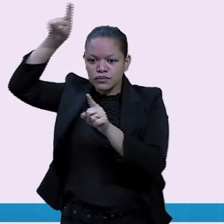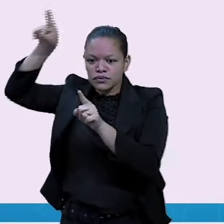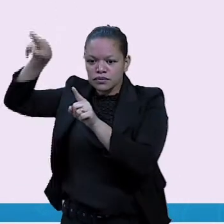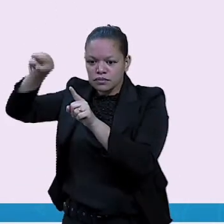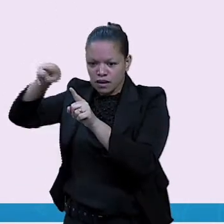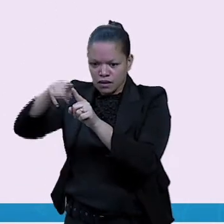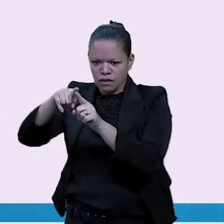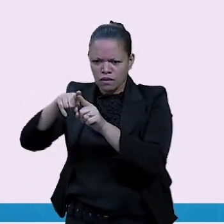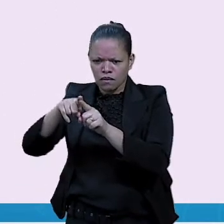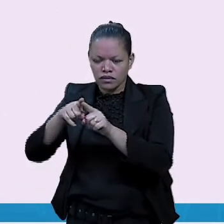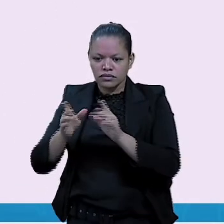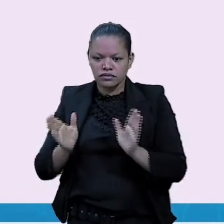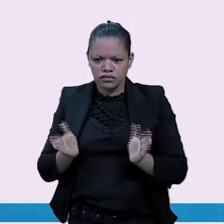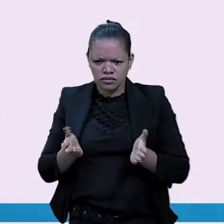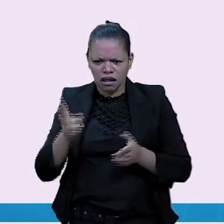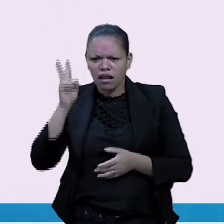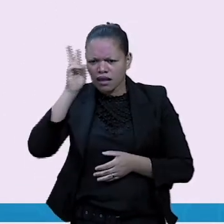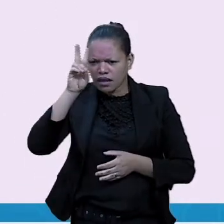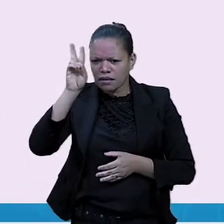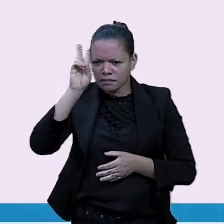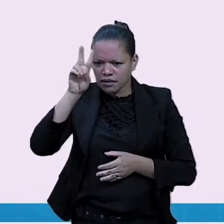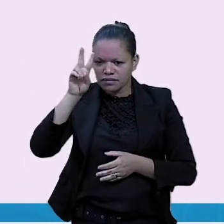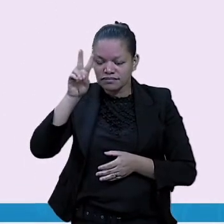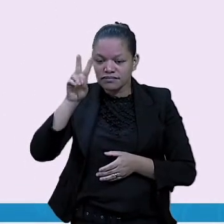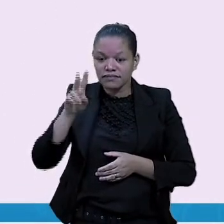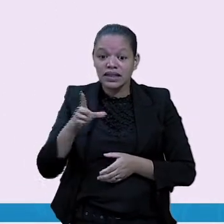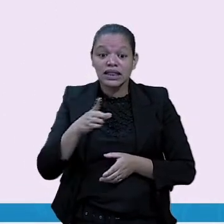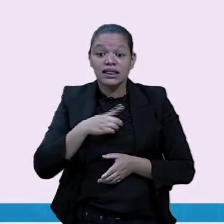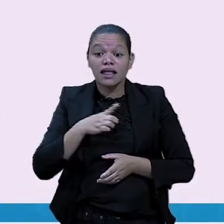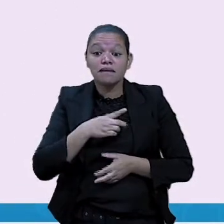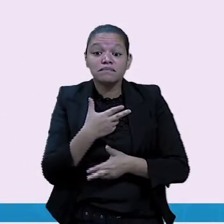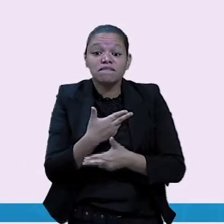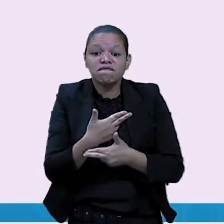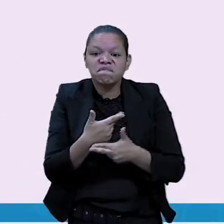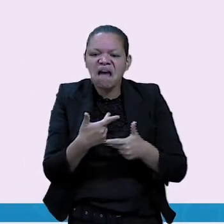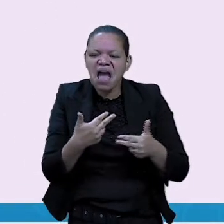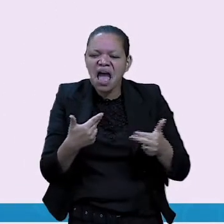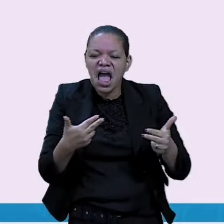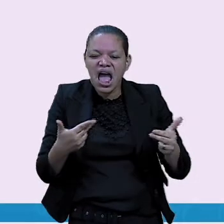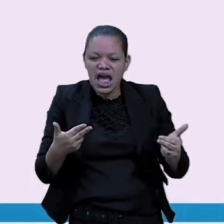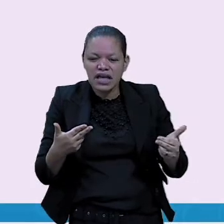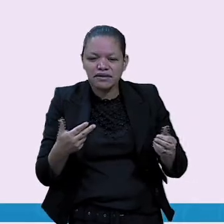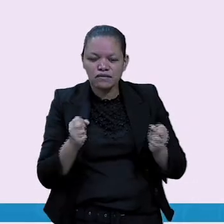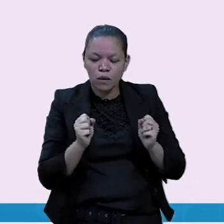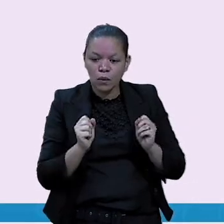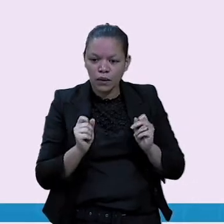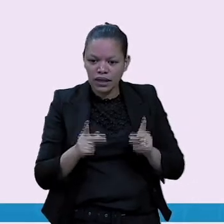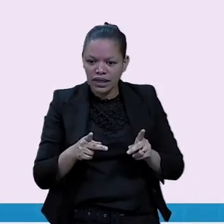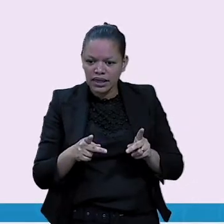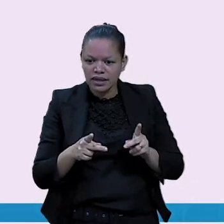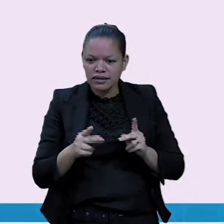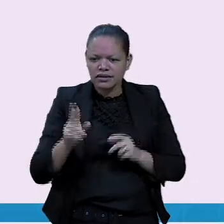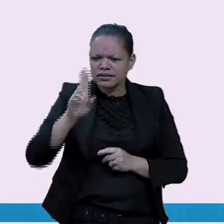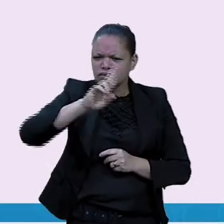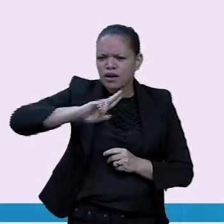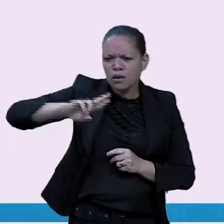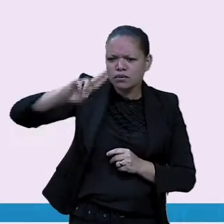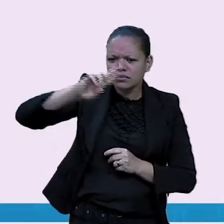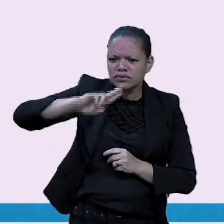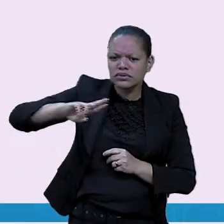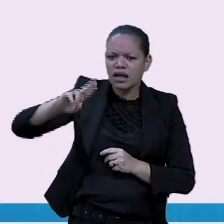gente entender? Não, justamente eu trouxe vários tipos aqui dos mais usados,